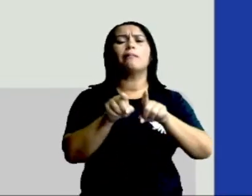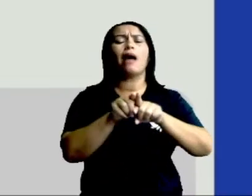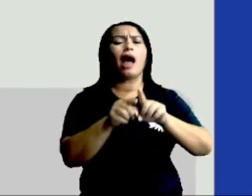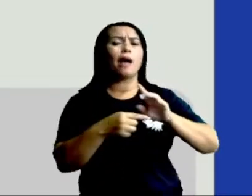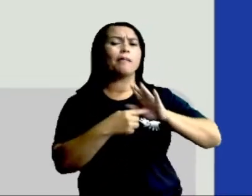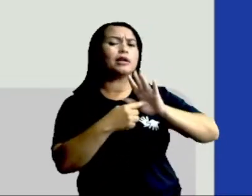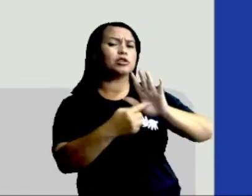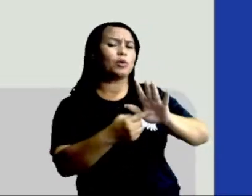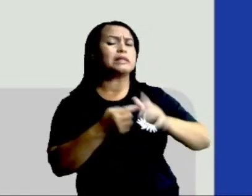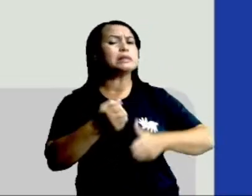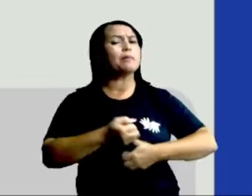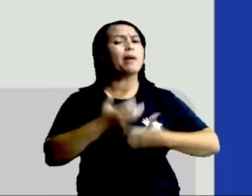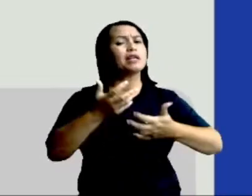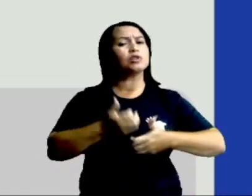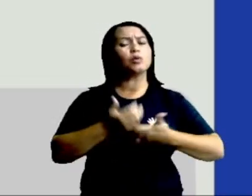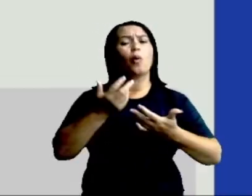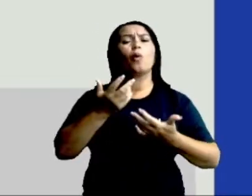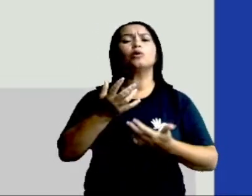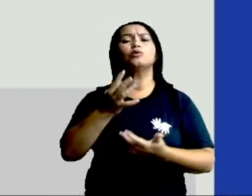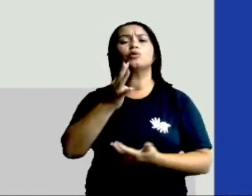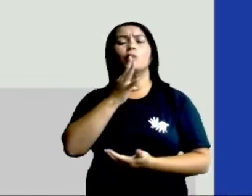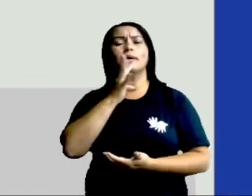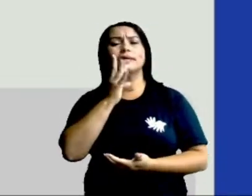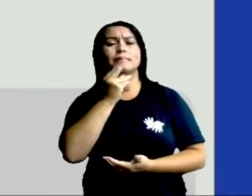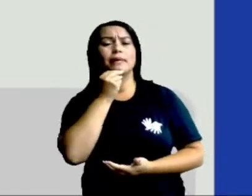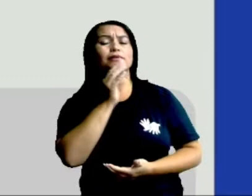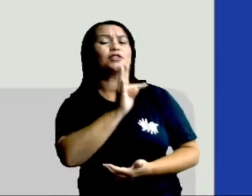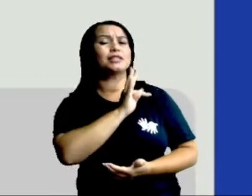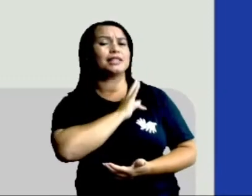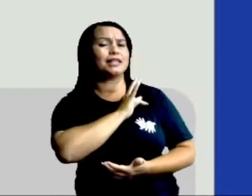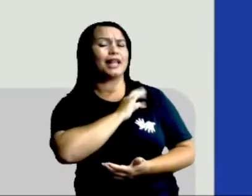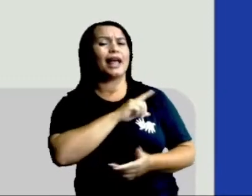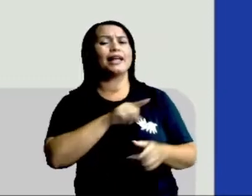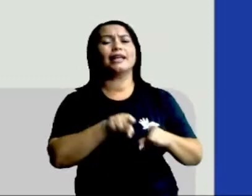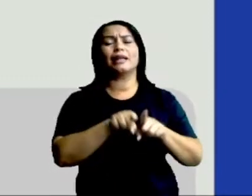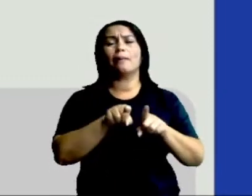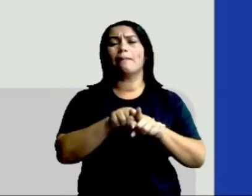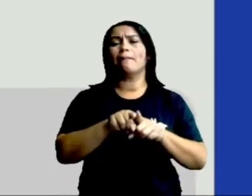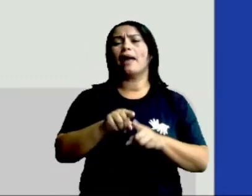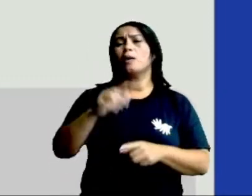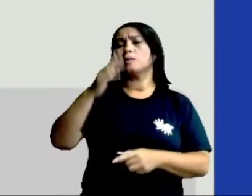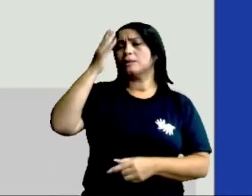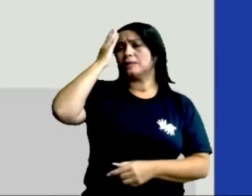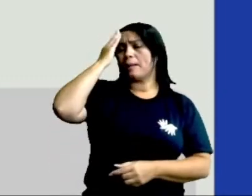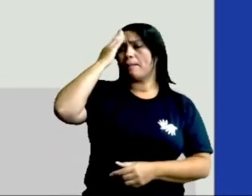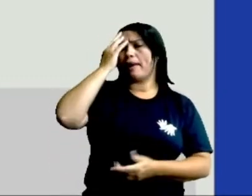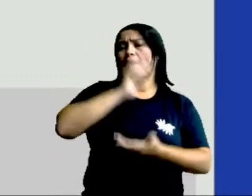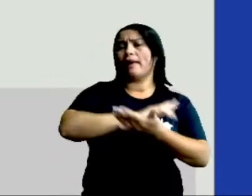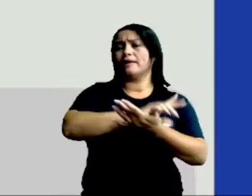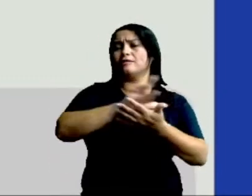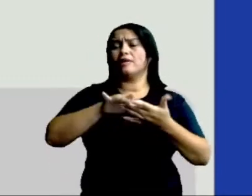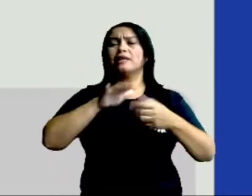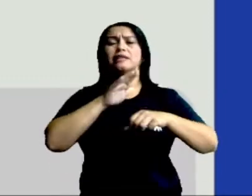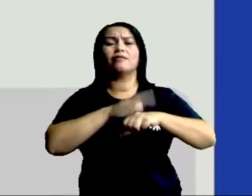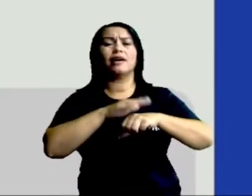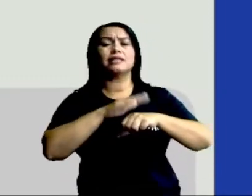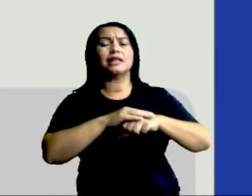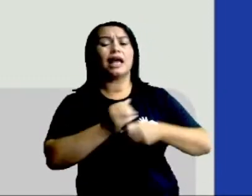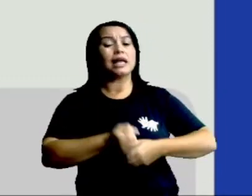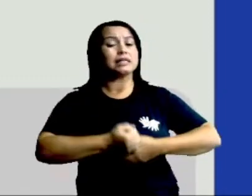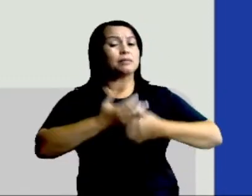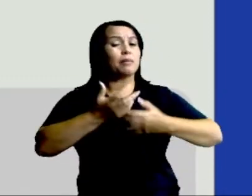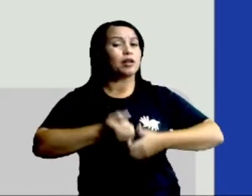representações, expressões, conhecimentos e técnicas, os saberes, os modos de fazer, as formas de